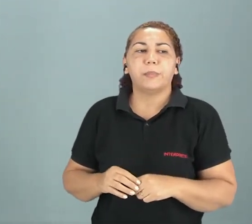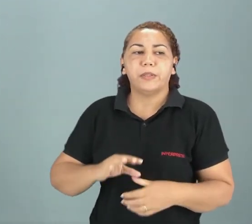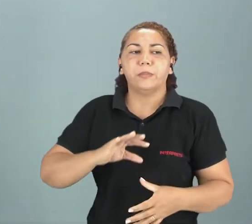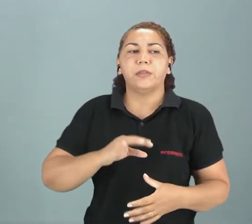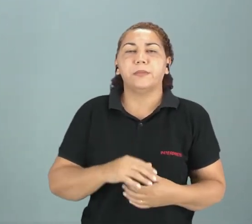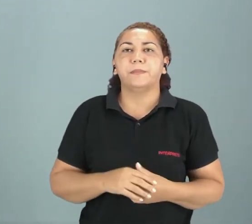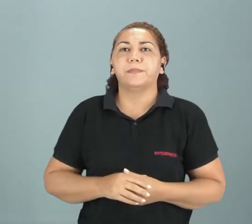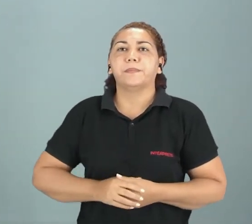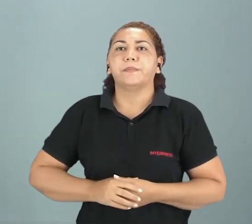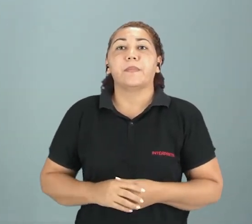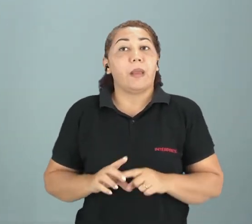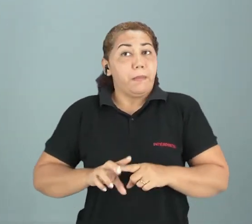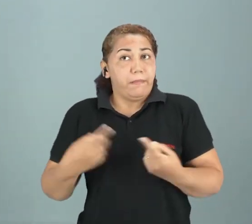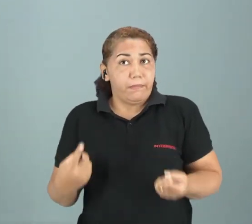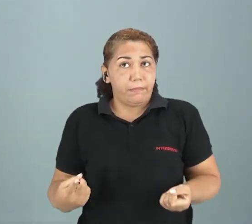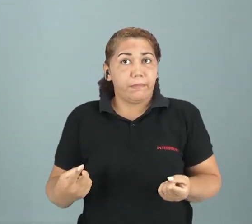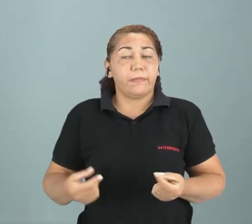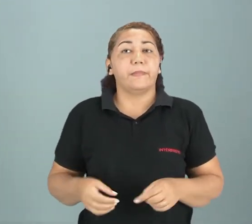pegar o trabalho infantil.